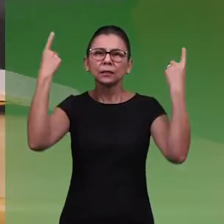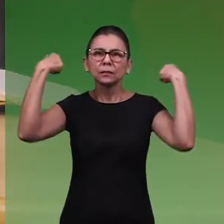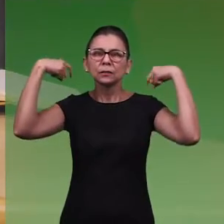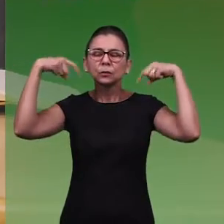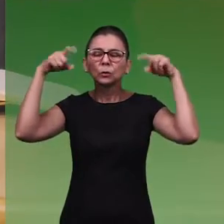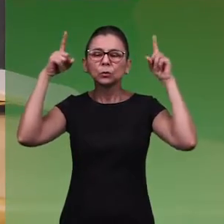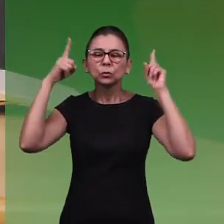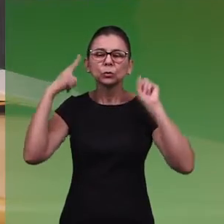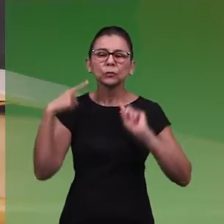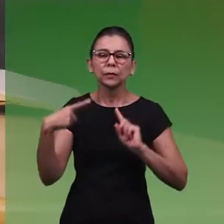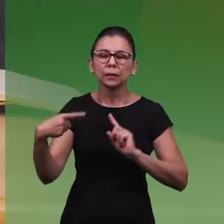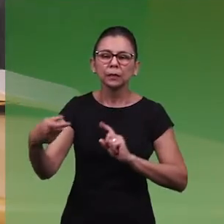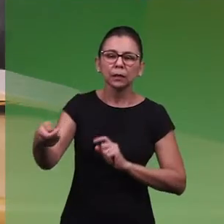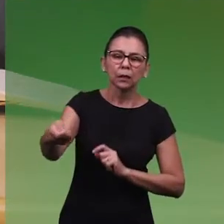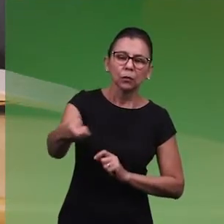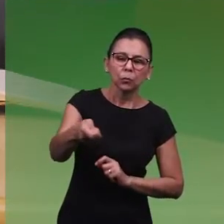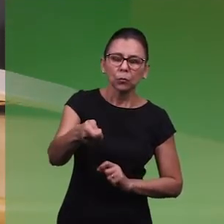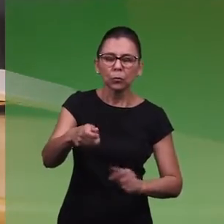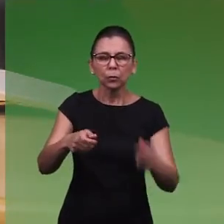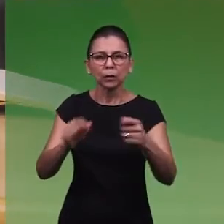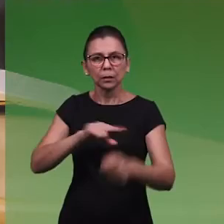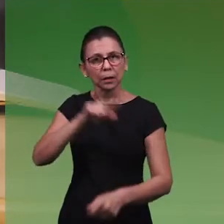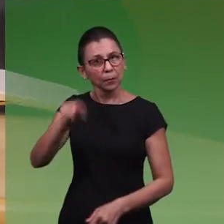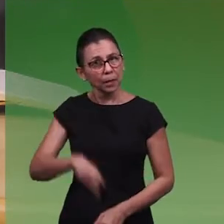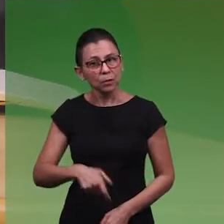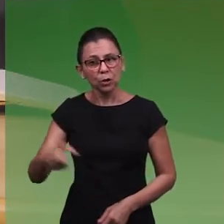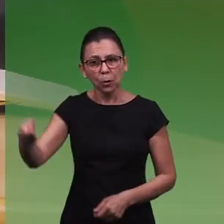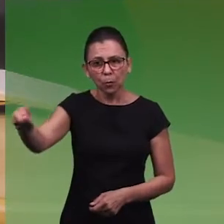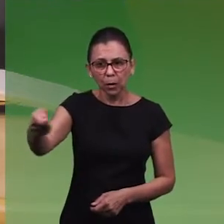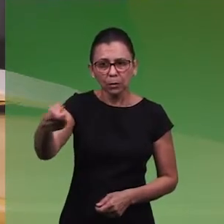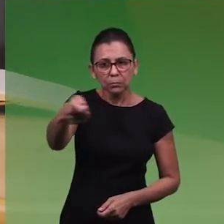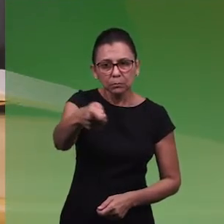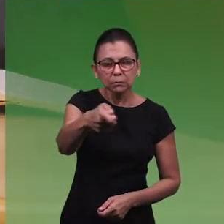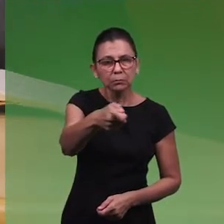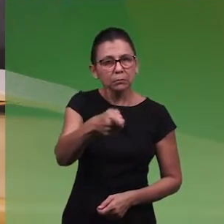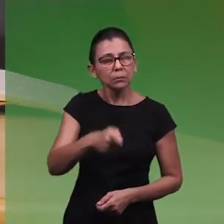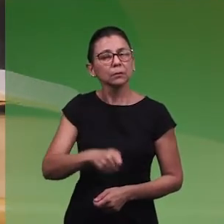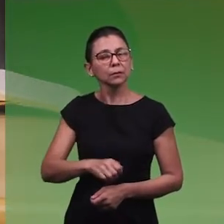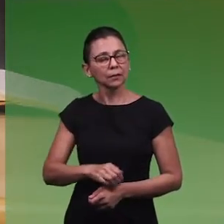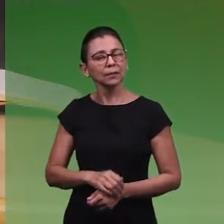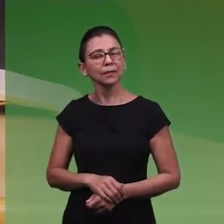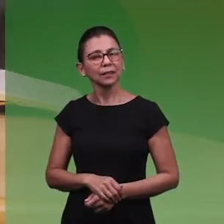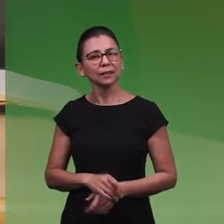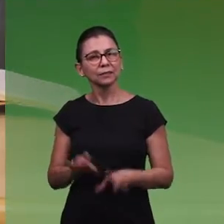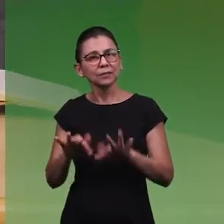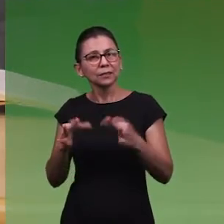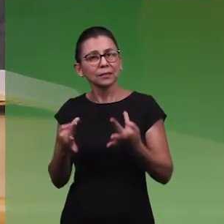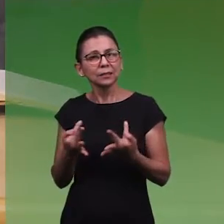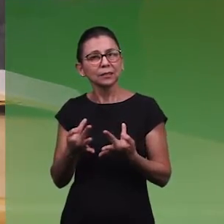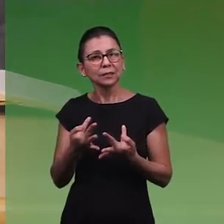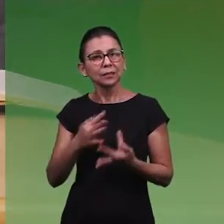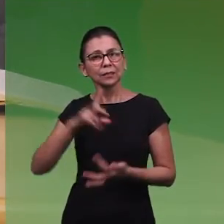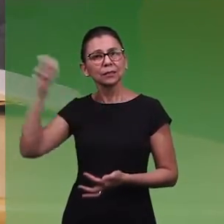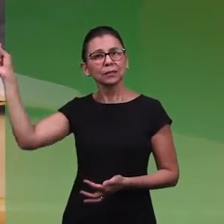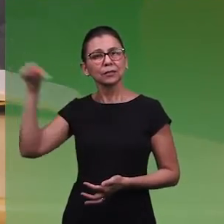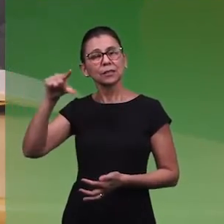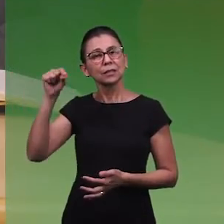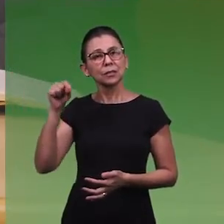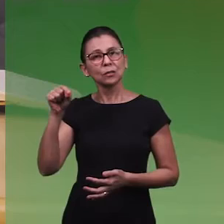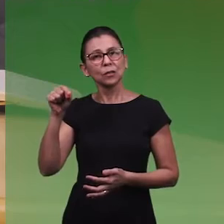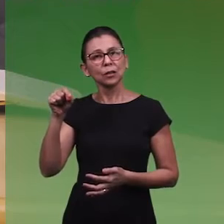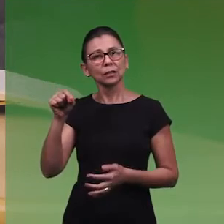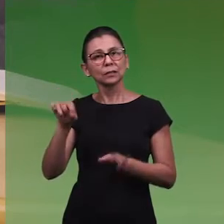Estados Unidos nem da Europa, ele tira do meio das ovelhas. O seu ungido está lá no meio das ovelhas, tá